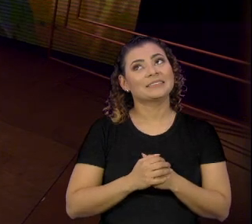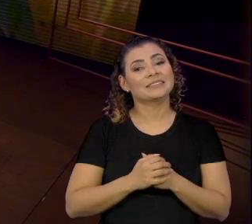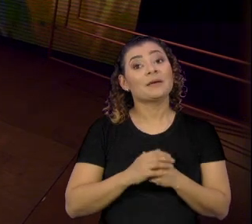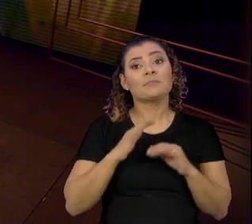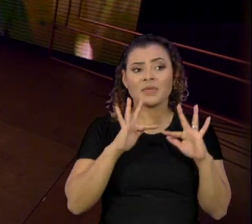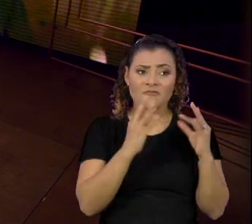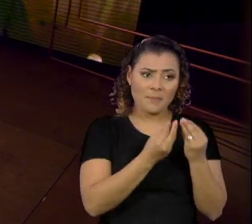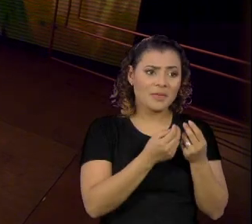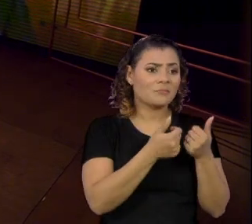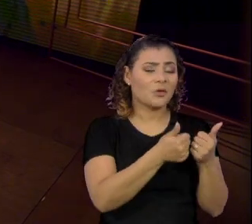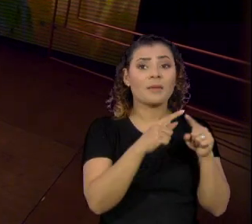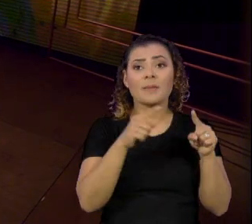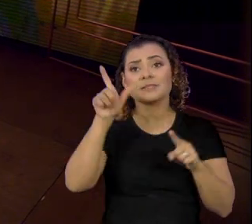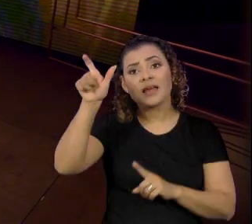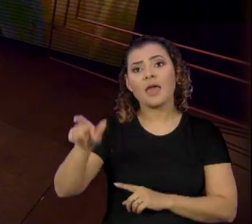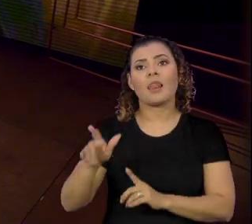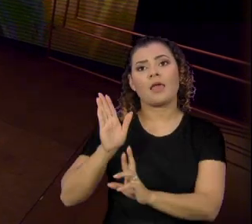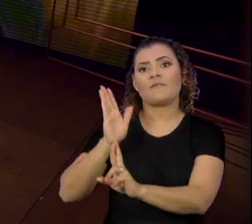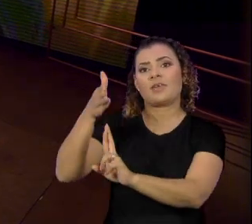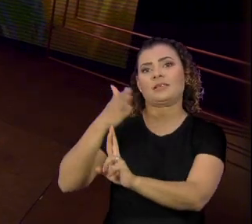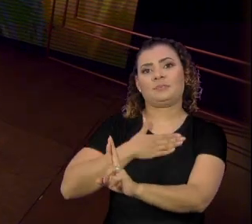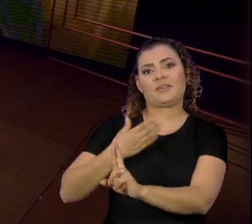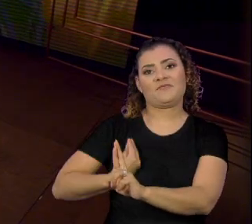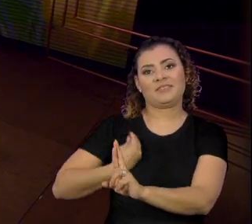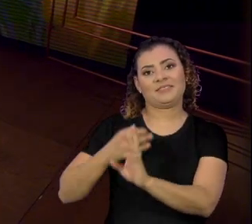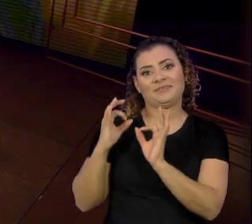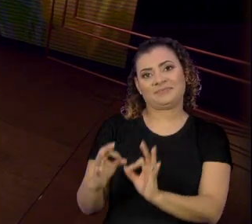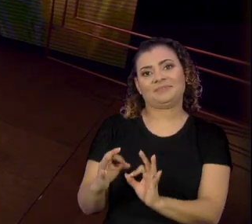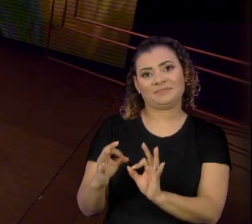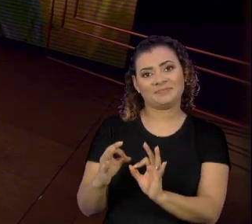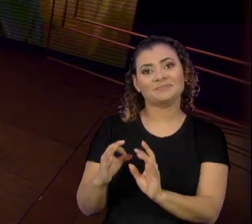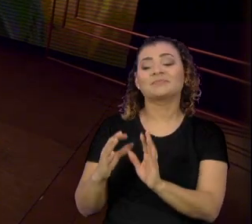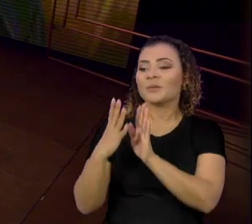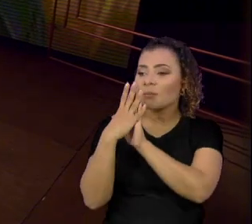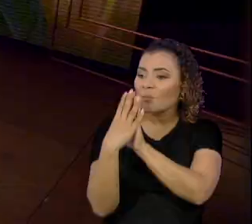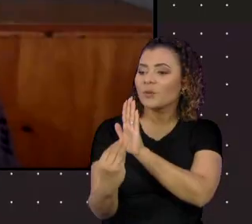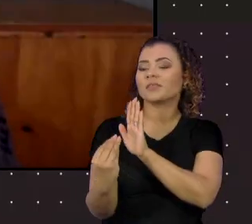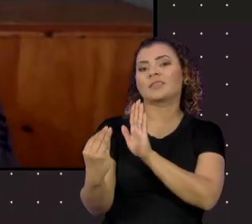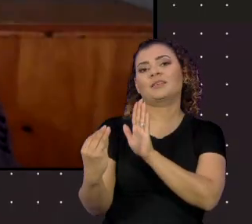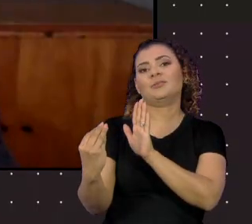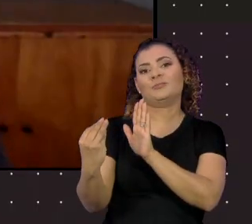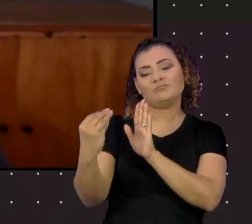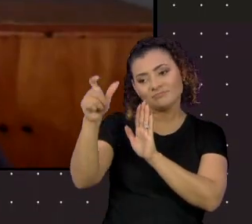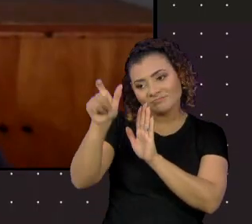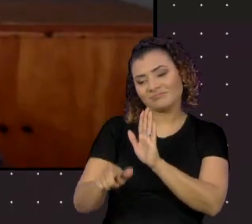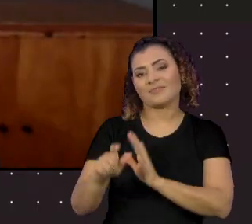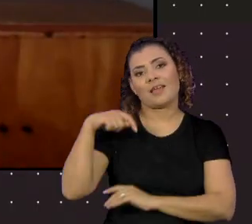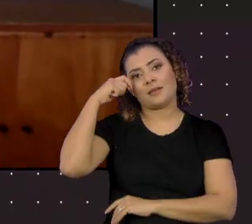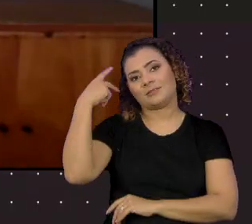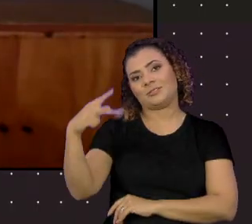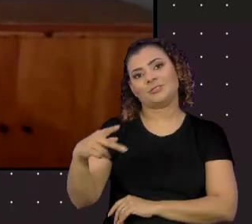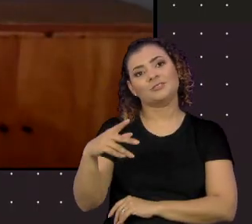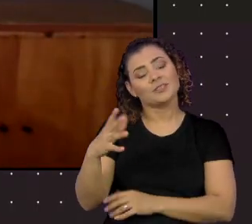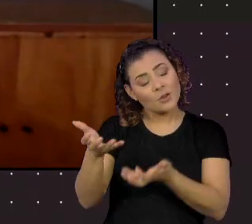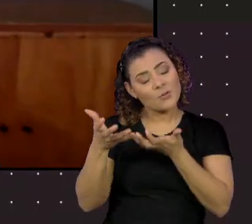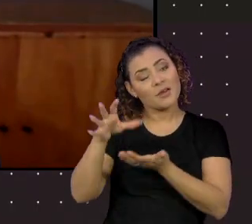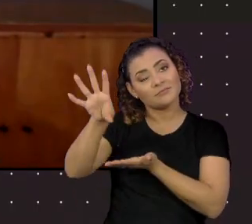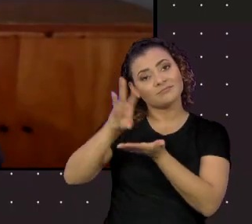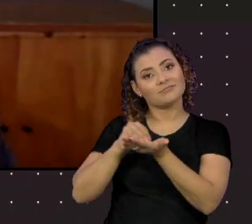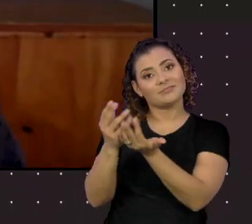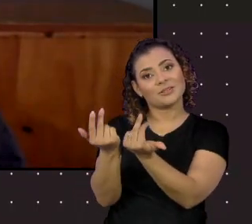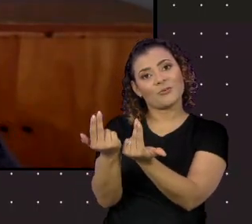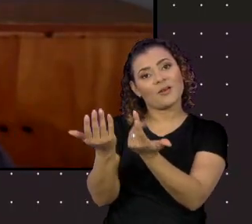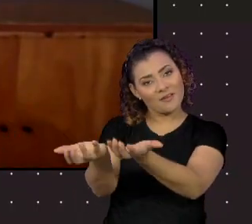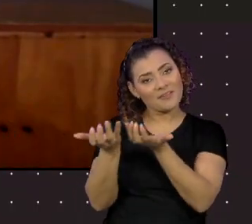minha família, mas ela é a minha grande referência e exemplo de artista que eu quero seguir, assim, é